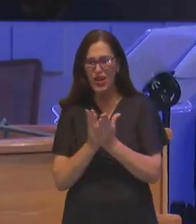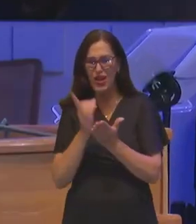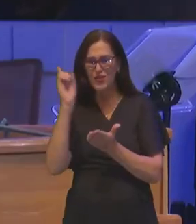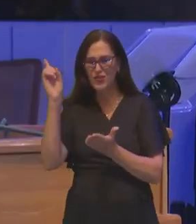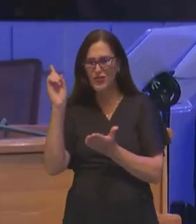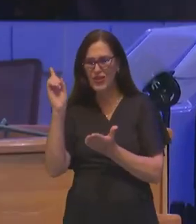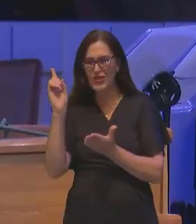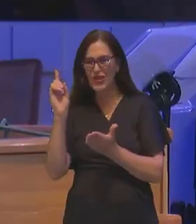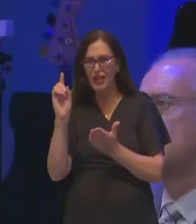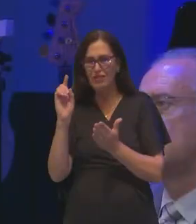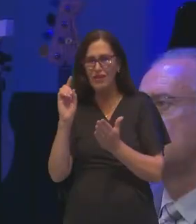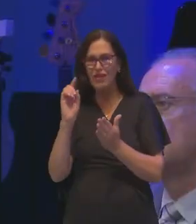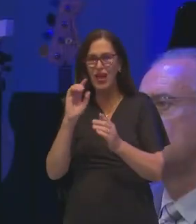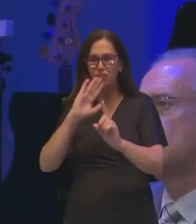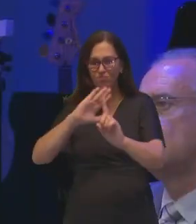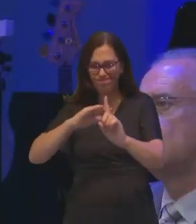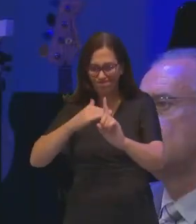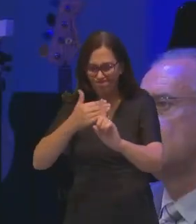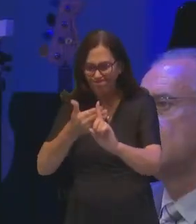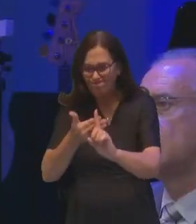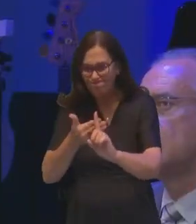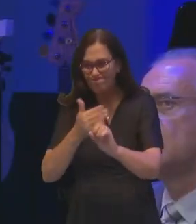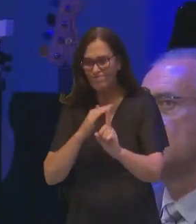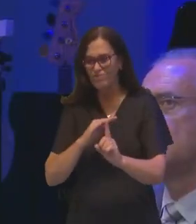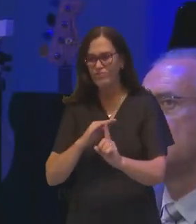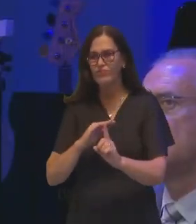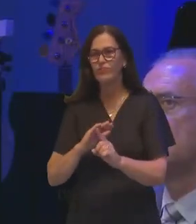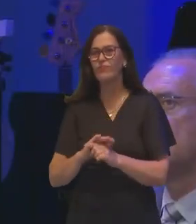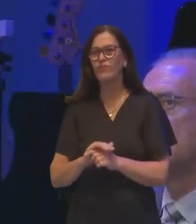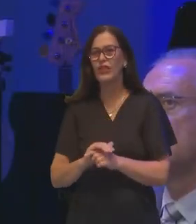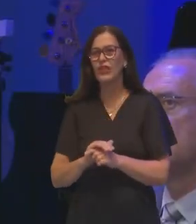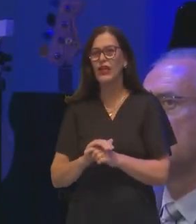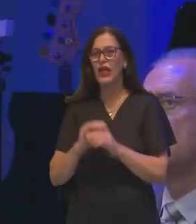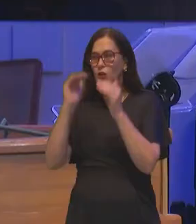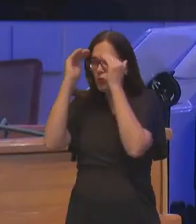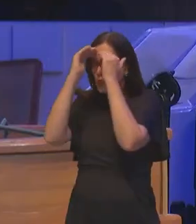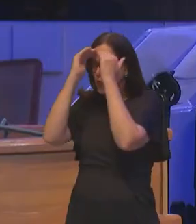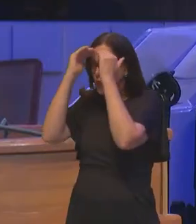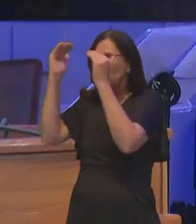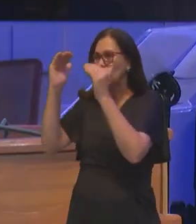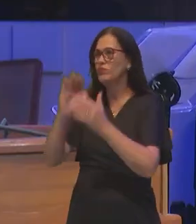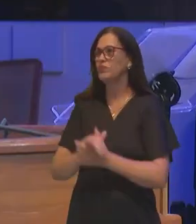é reverenciada, é honrada, é temida.